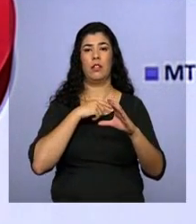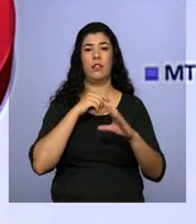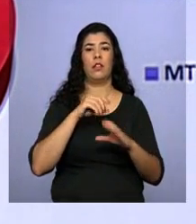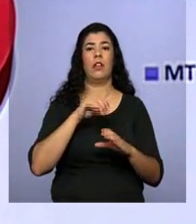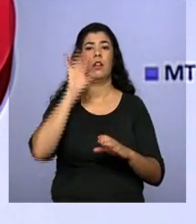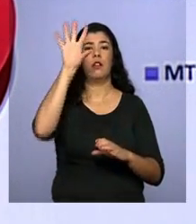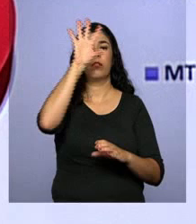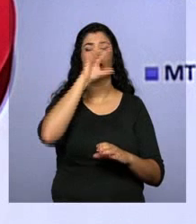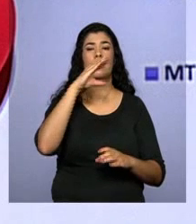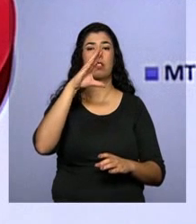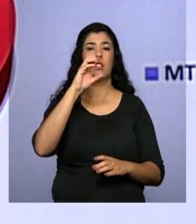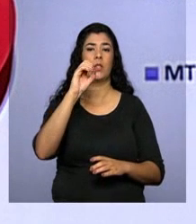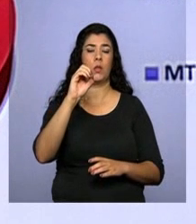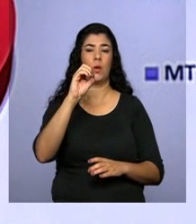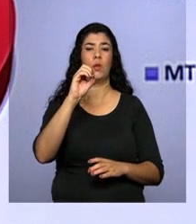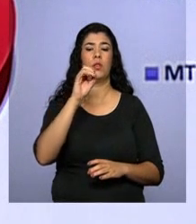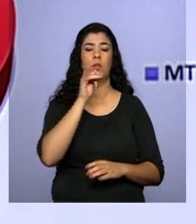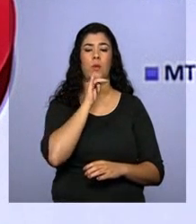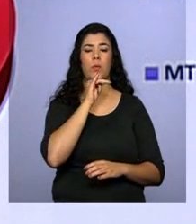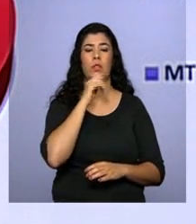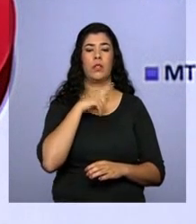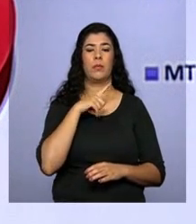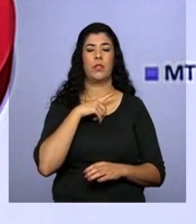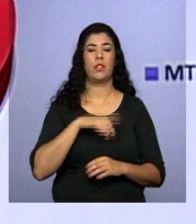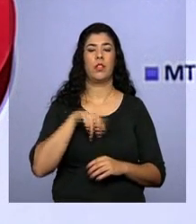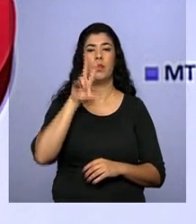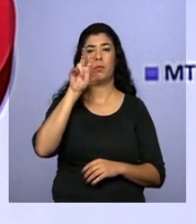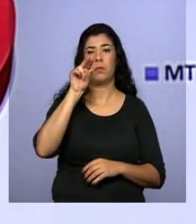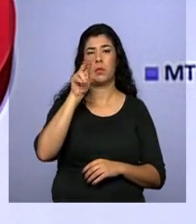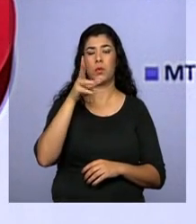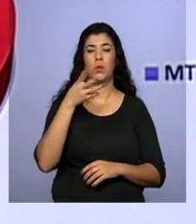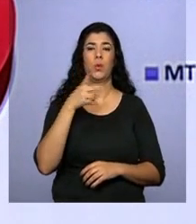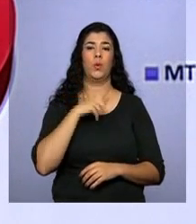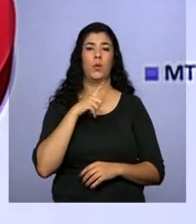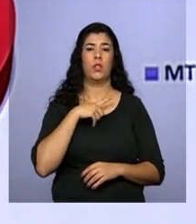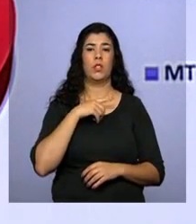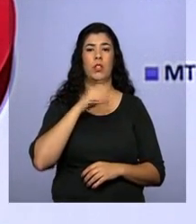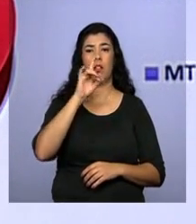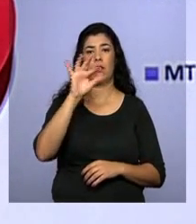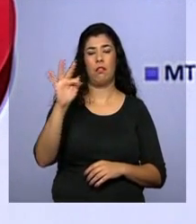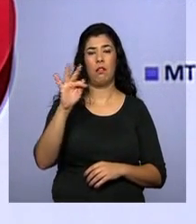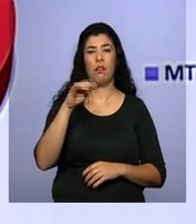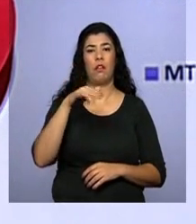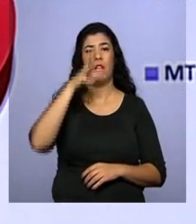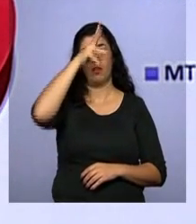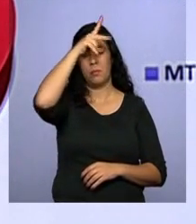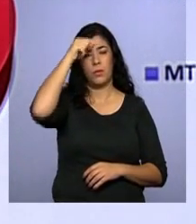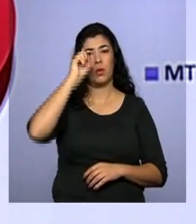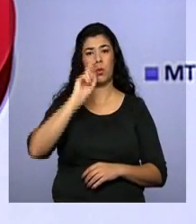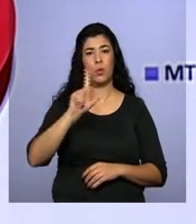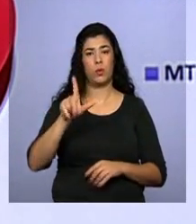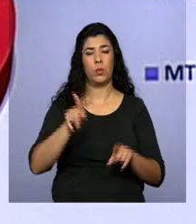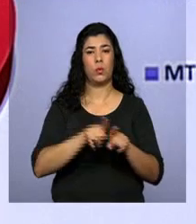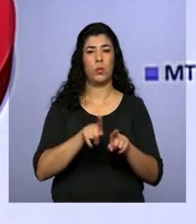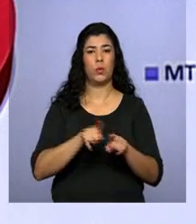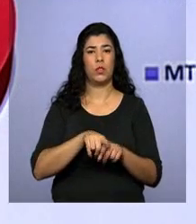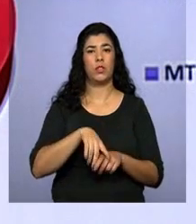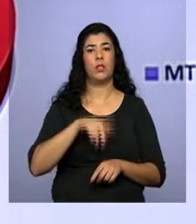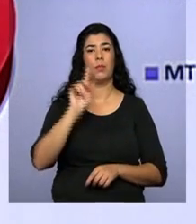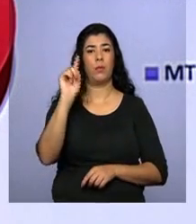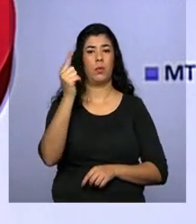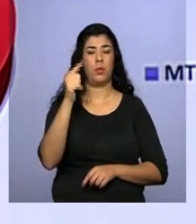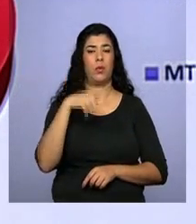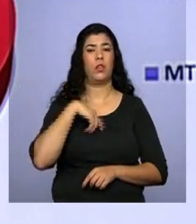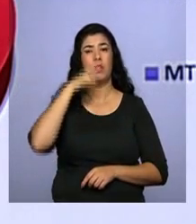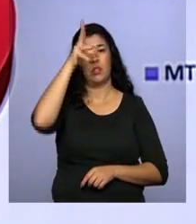centro-oeste se começarmos por aqui Distrito Federal Mato Grosso do Sul Goiás e Mato Grosso